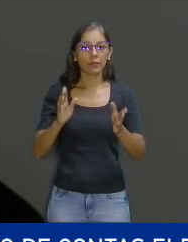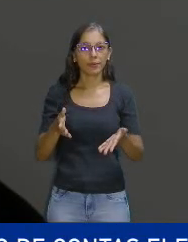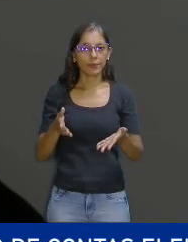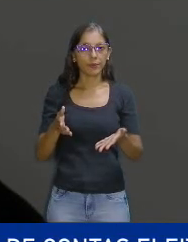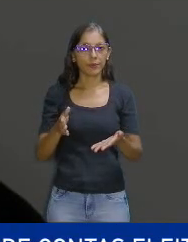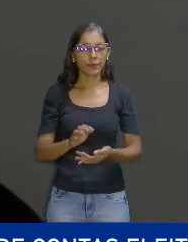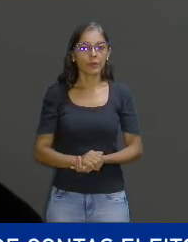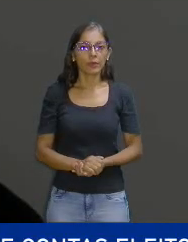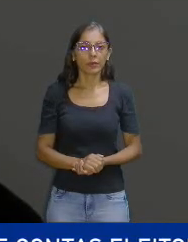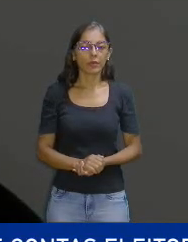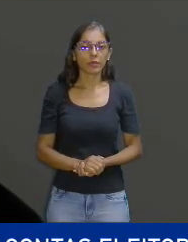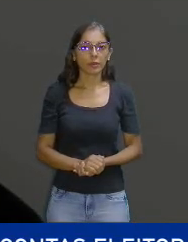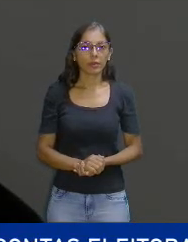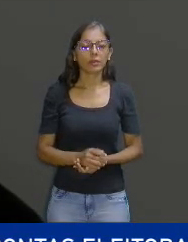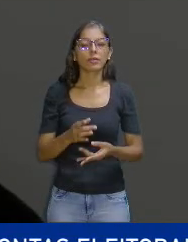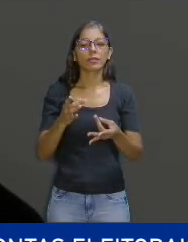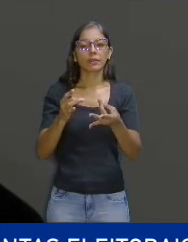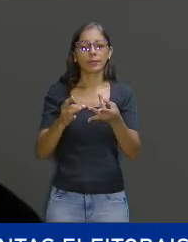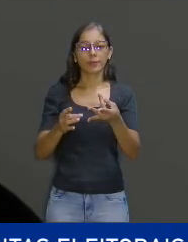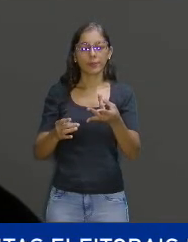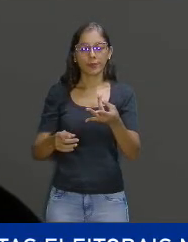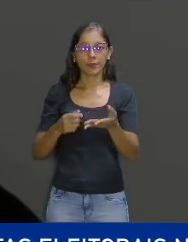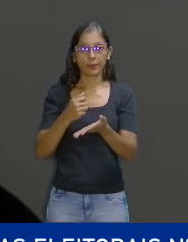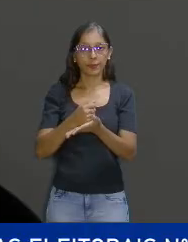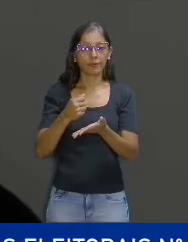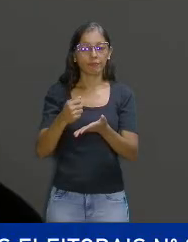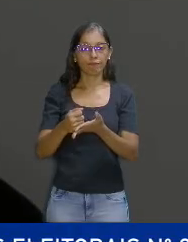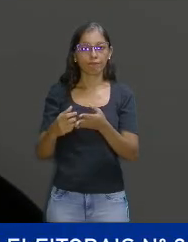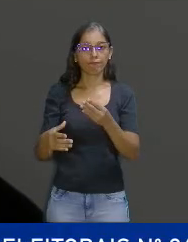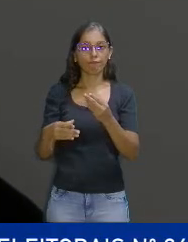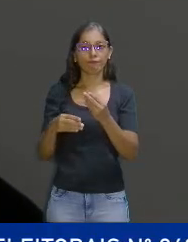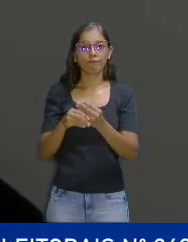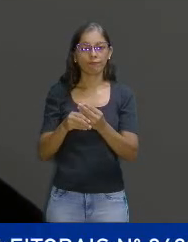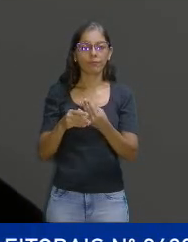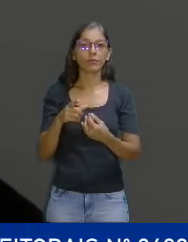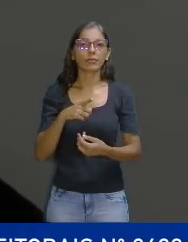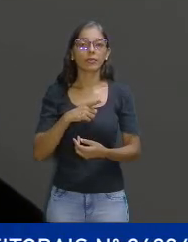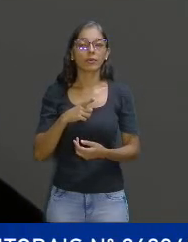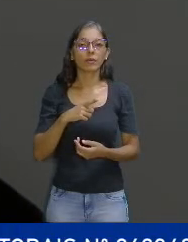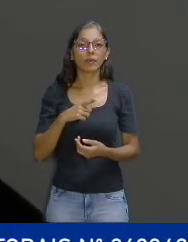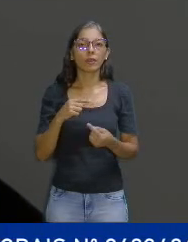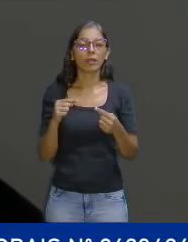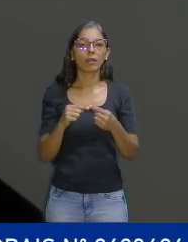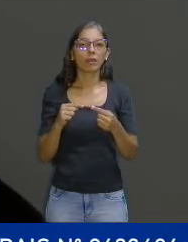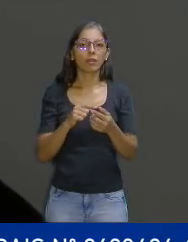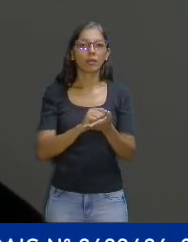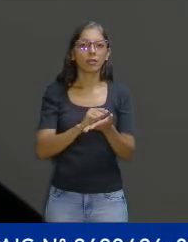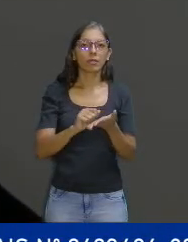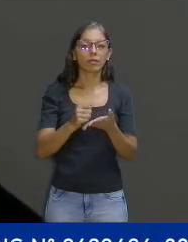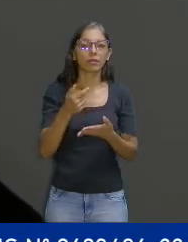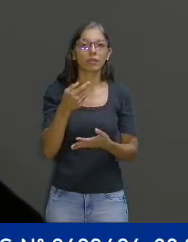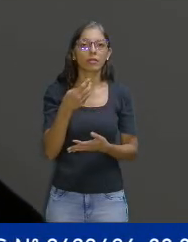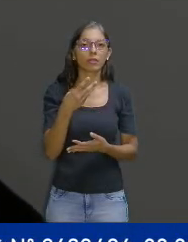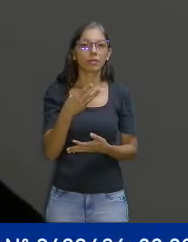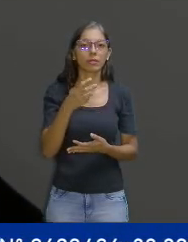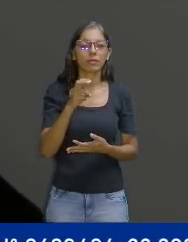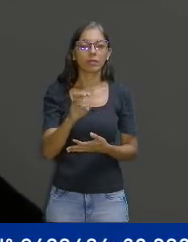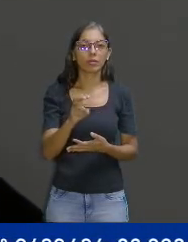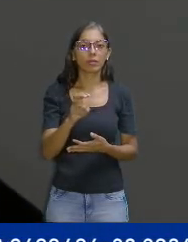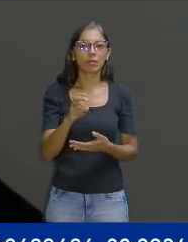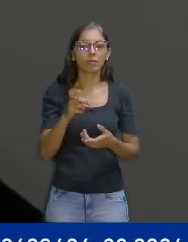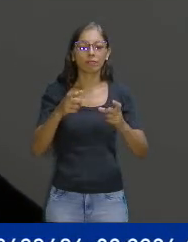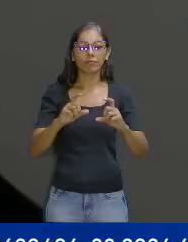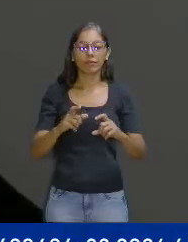foi discriminada de maneira detalhada na documentação apresentada, atendendo ao artigo 35, parágrafo 12 da